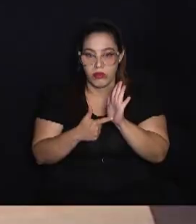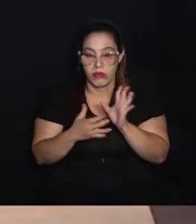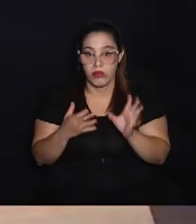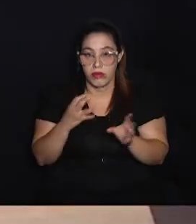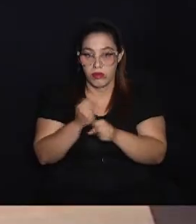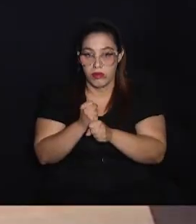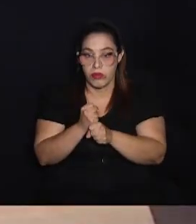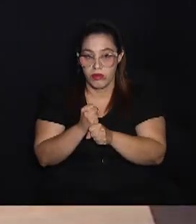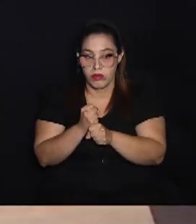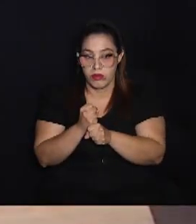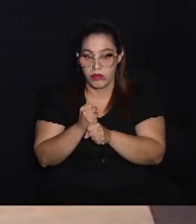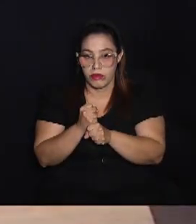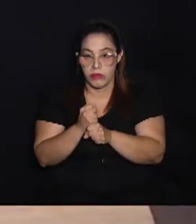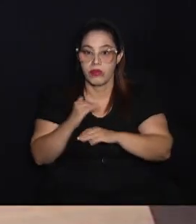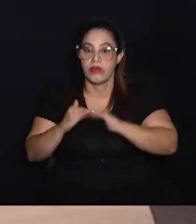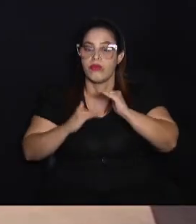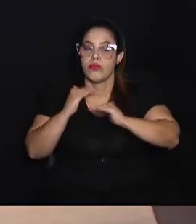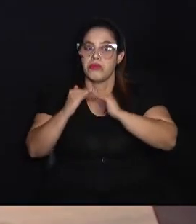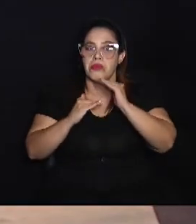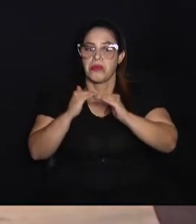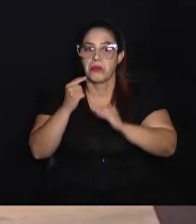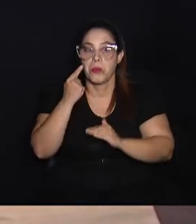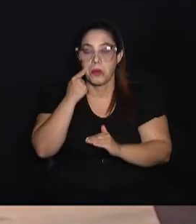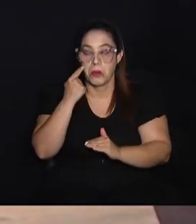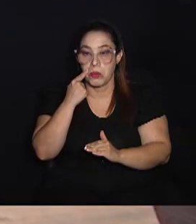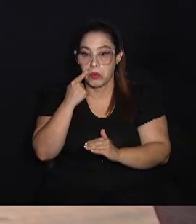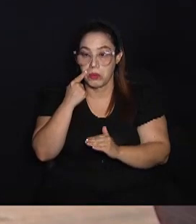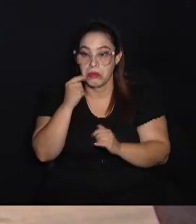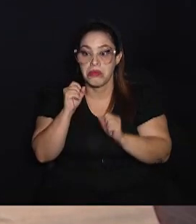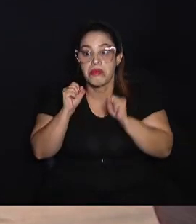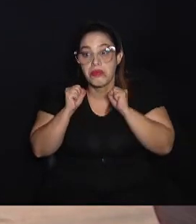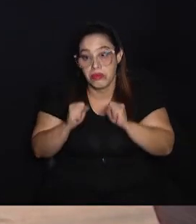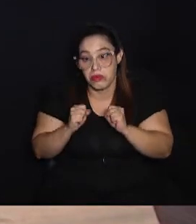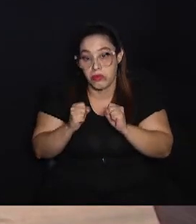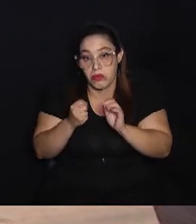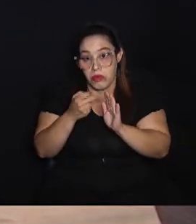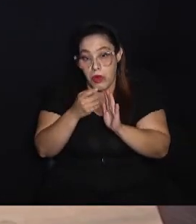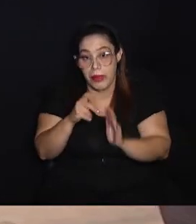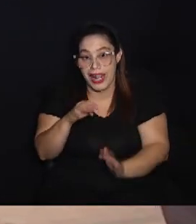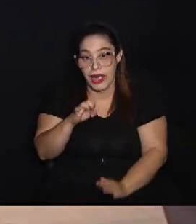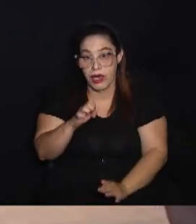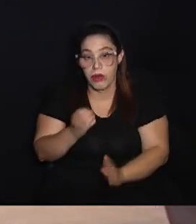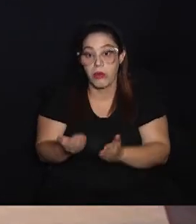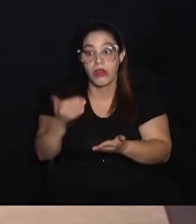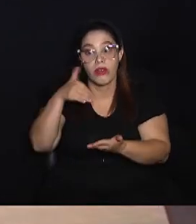complementares, né. Durante o processo de conferência, pode ser que o pré-cadastro